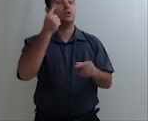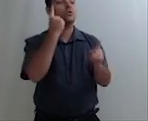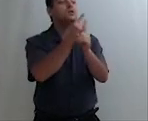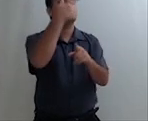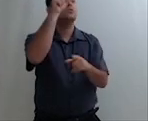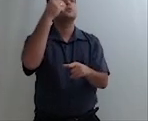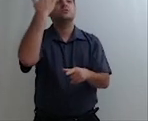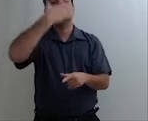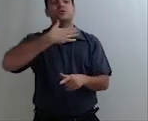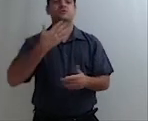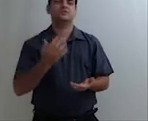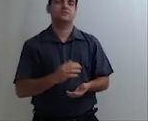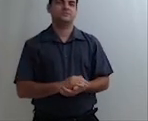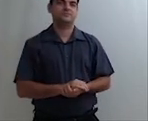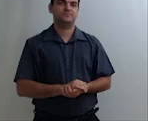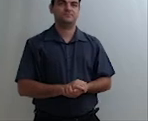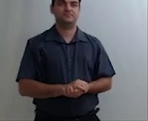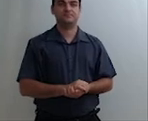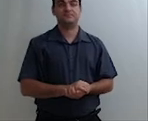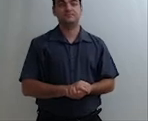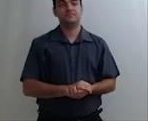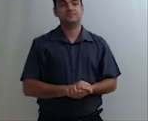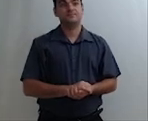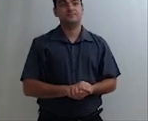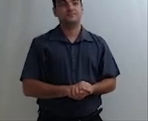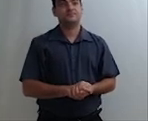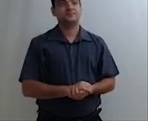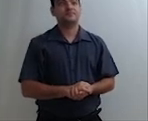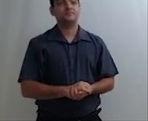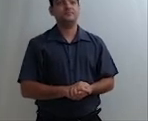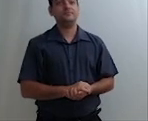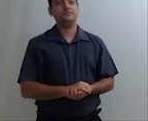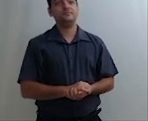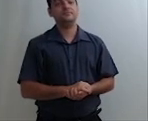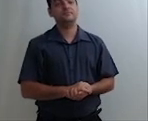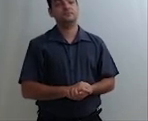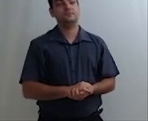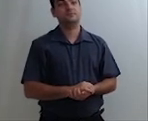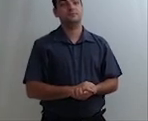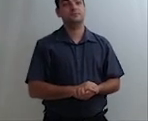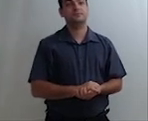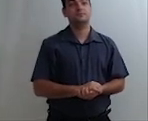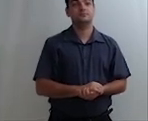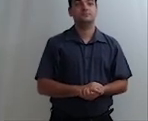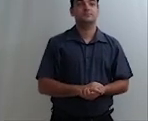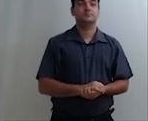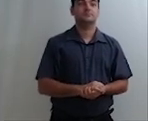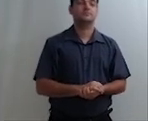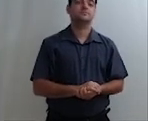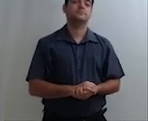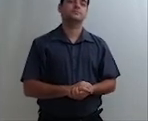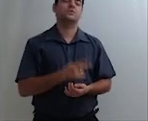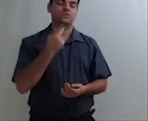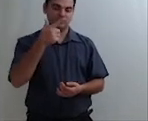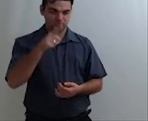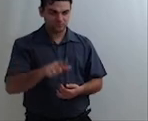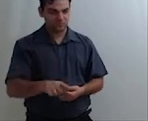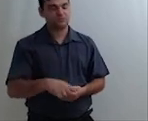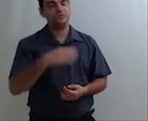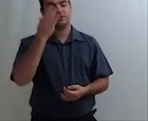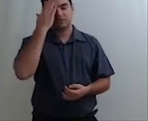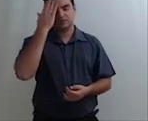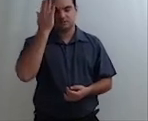uma denúncia verdade então só concluindo quer dizer eu eu eu reforço essa essa